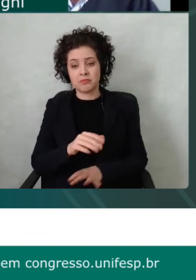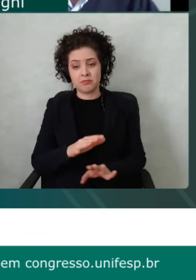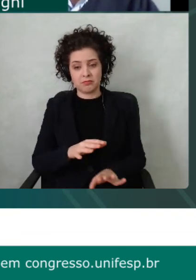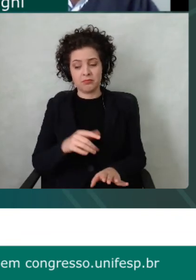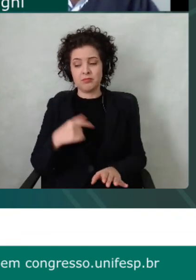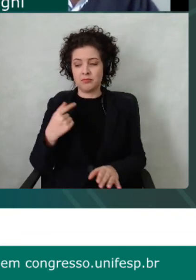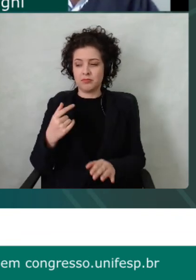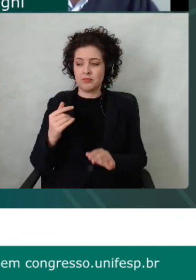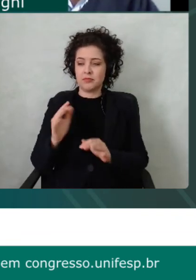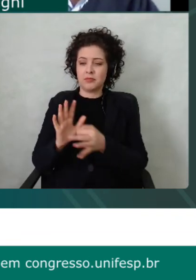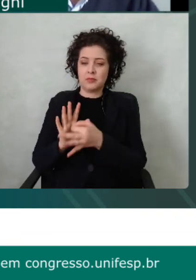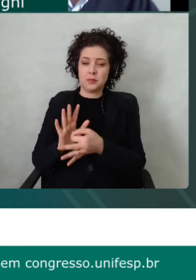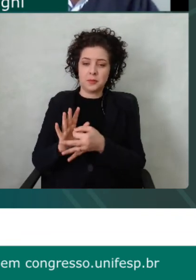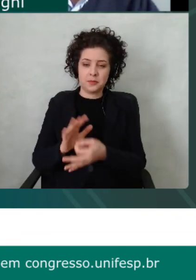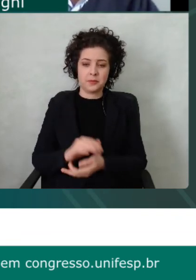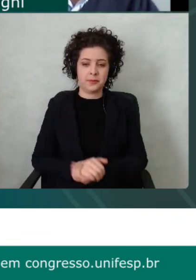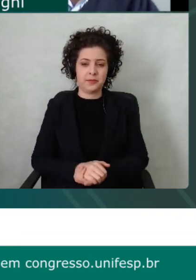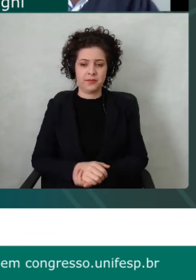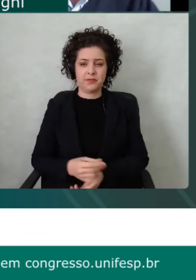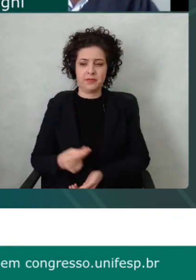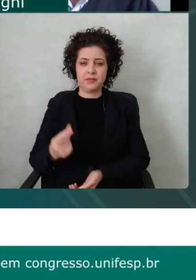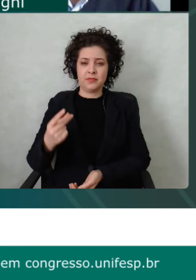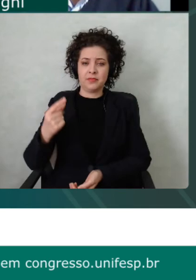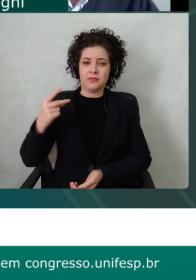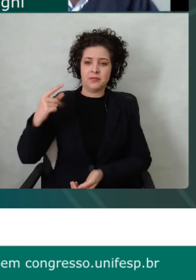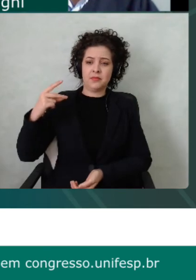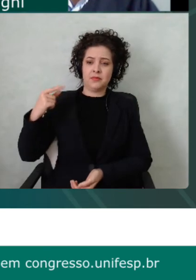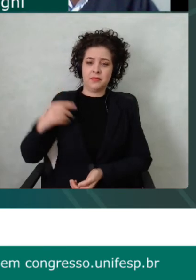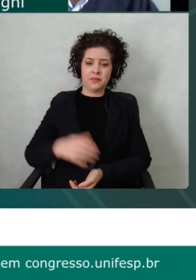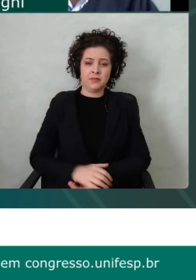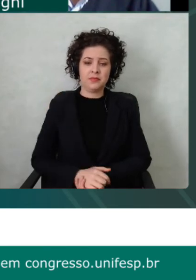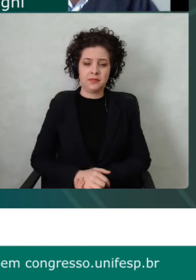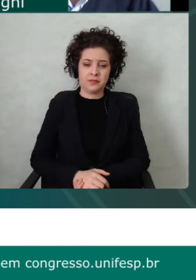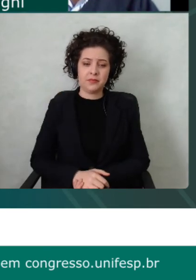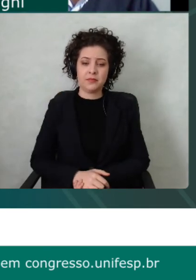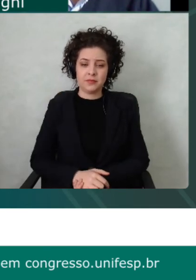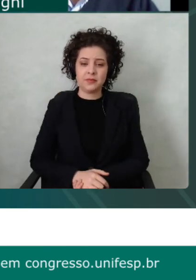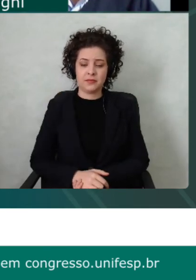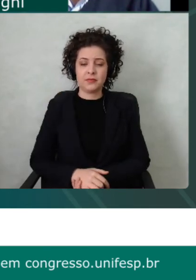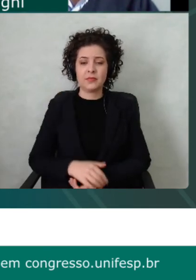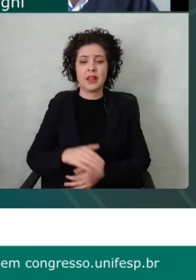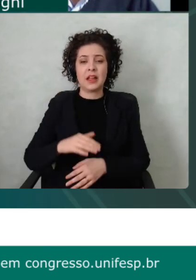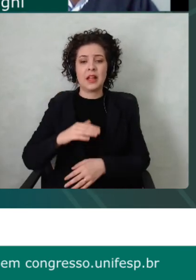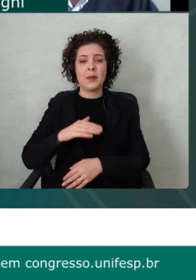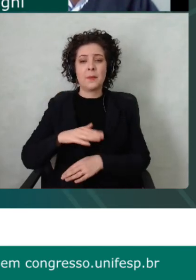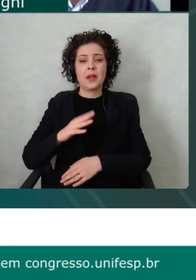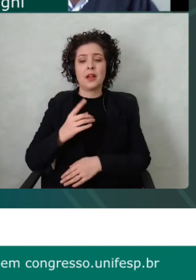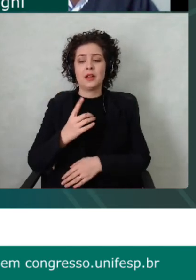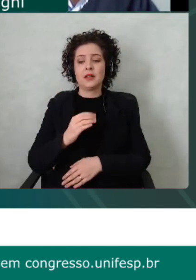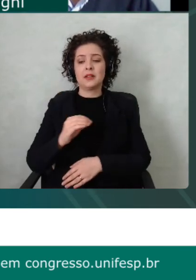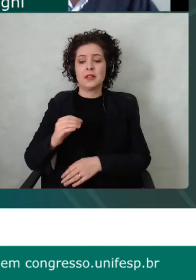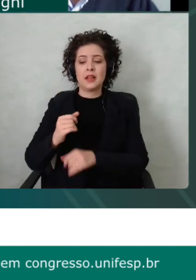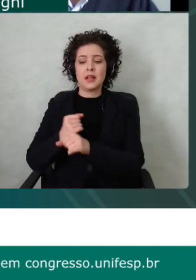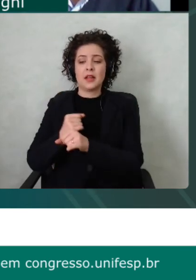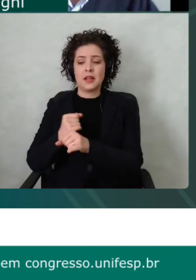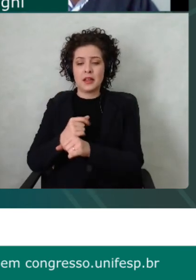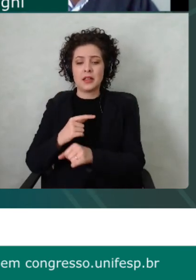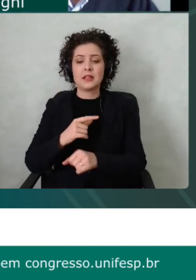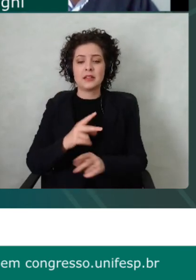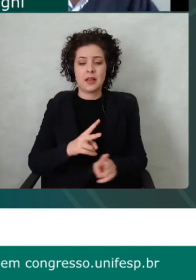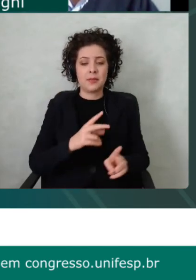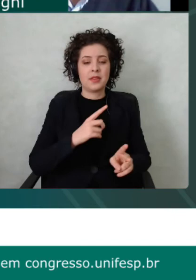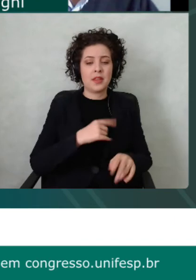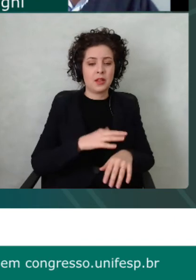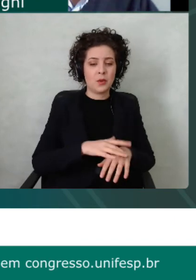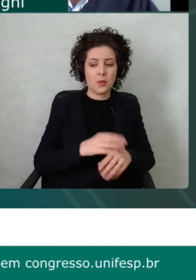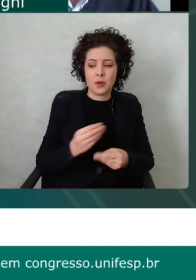Isso é a coisa mais antiga que tem. Isso tem mais de 100 anos. Toda vez que a gente tem uma doença infecciosa que a gente não sabe como tratar, a gente